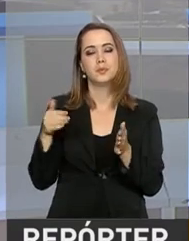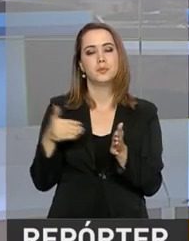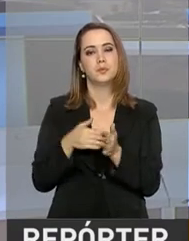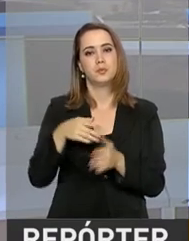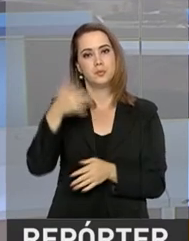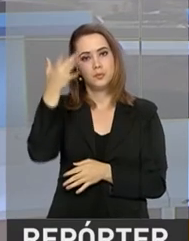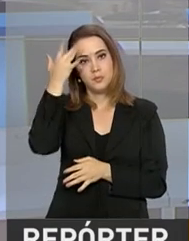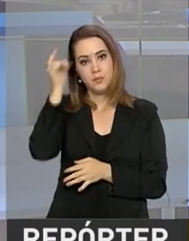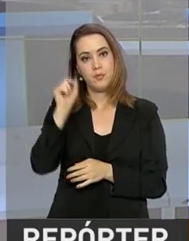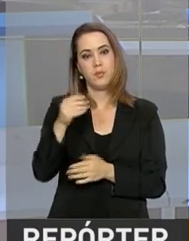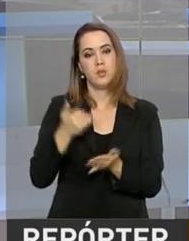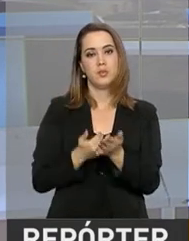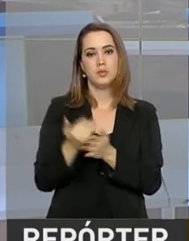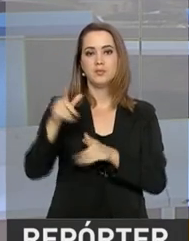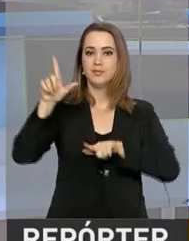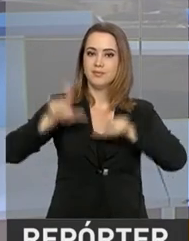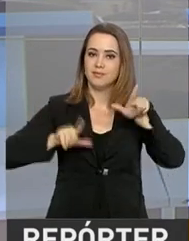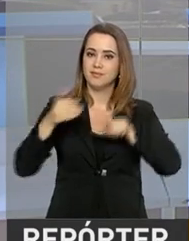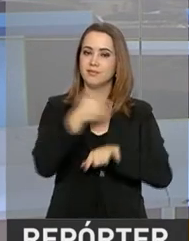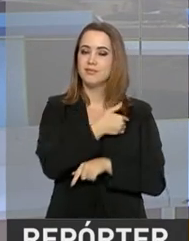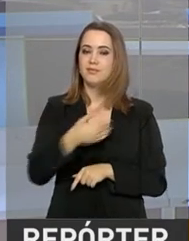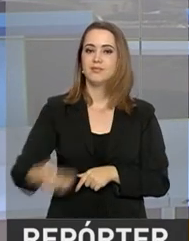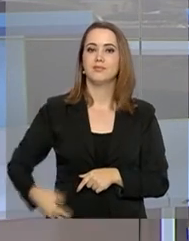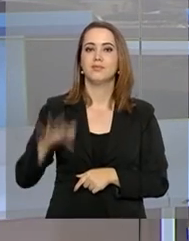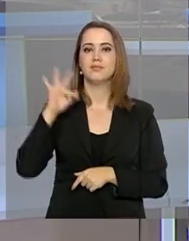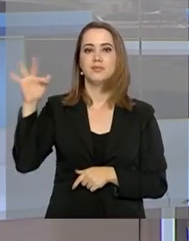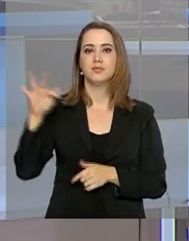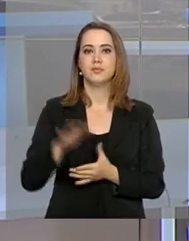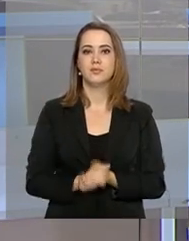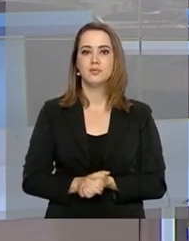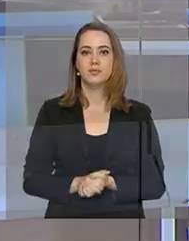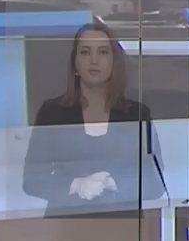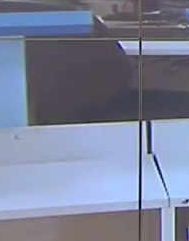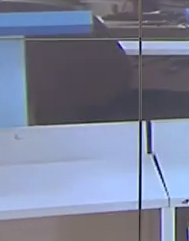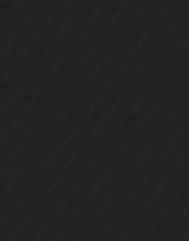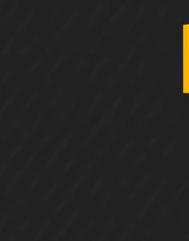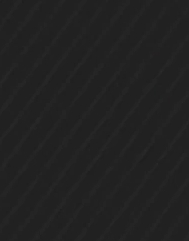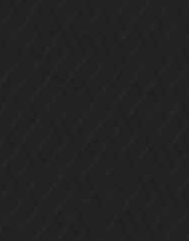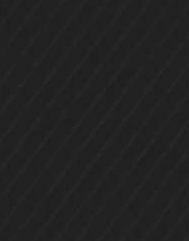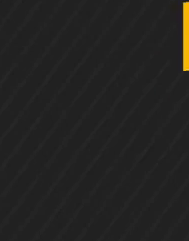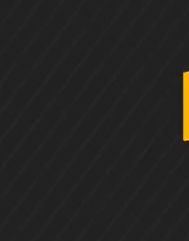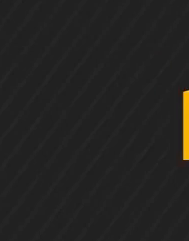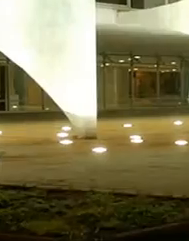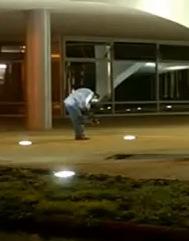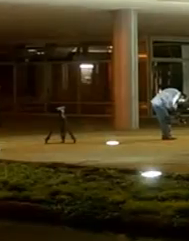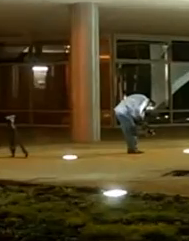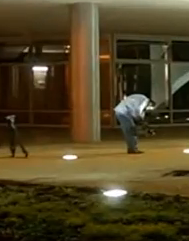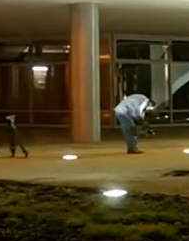Continue com a gente aqui na NBR, a TV do Governo Federal.